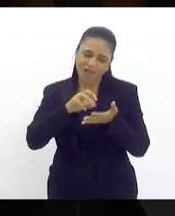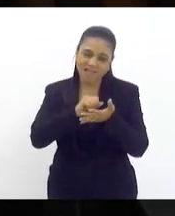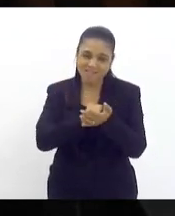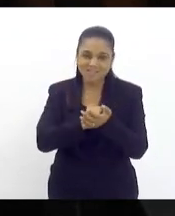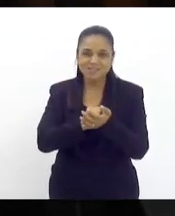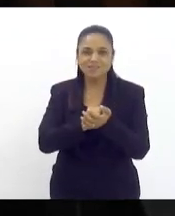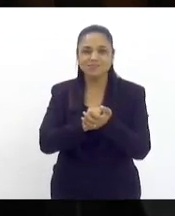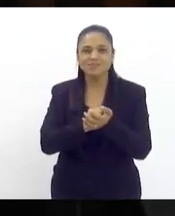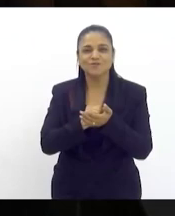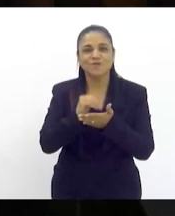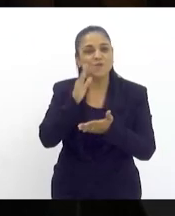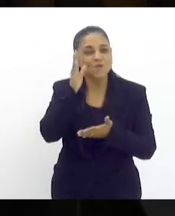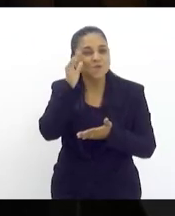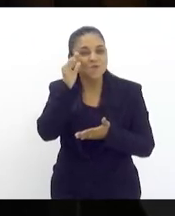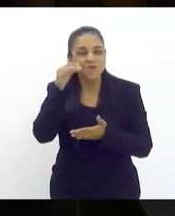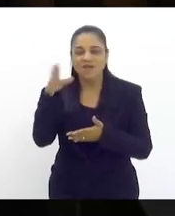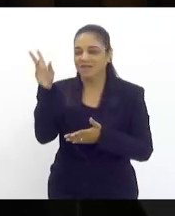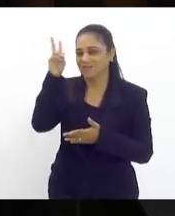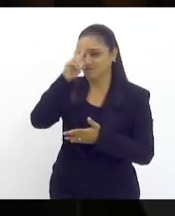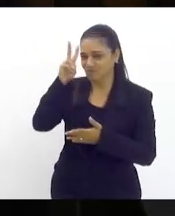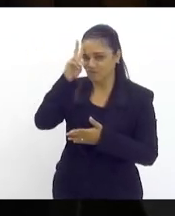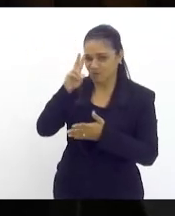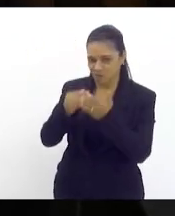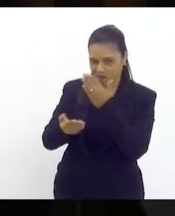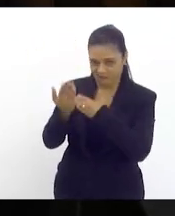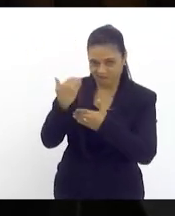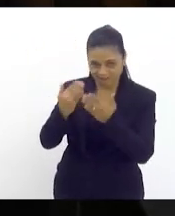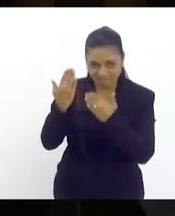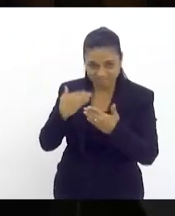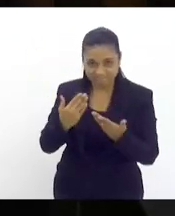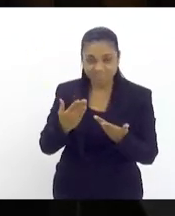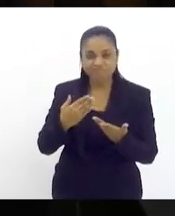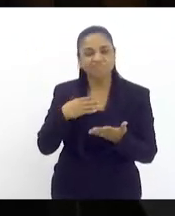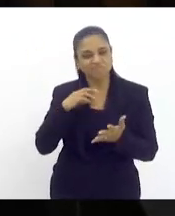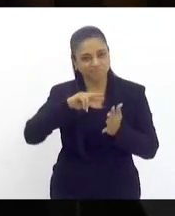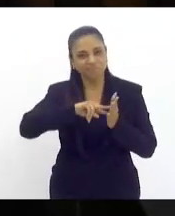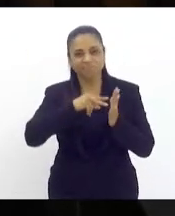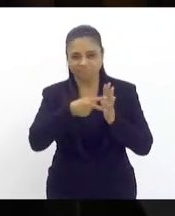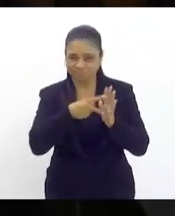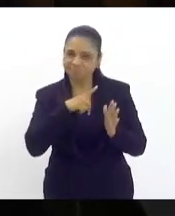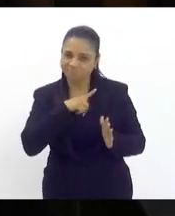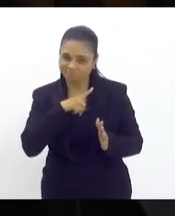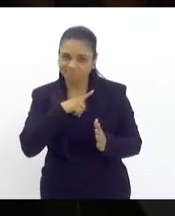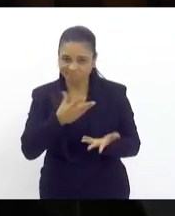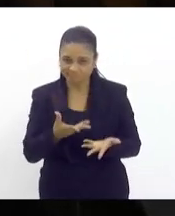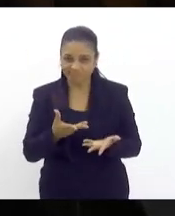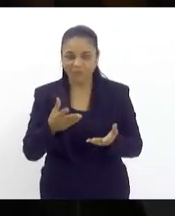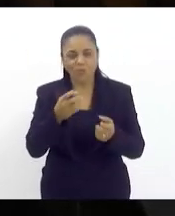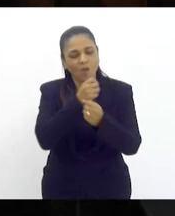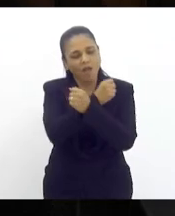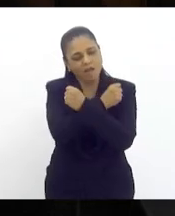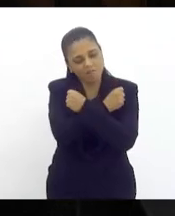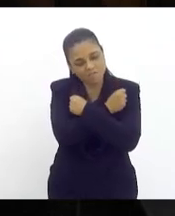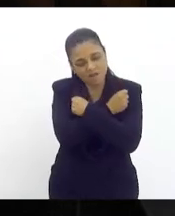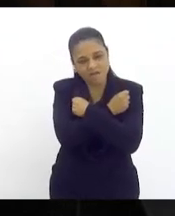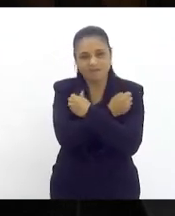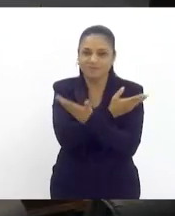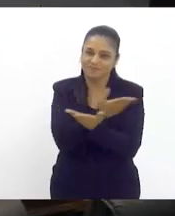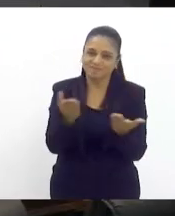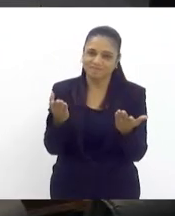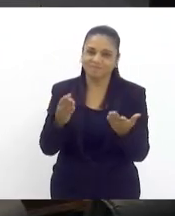curiosidade histórica mas que faz muito sentido um abraço a todos muito